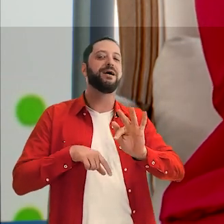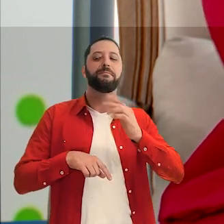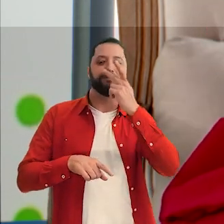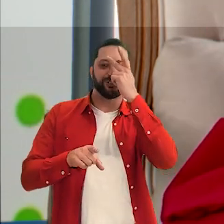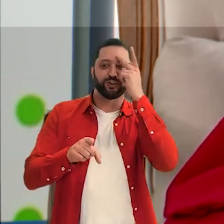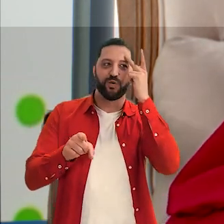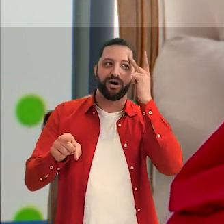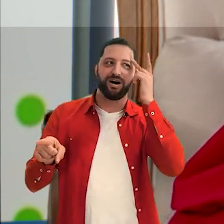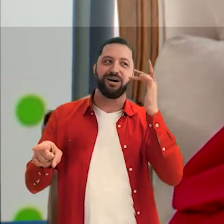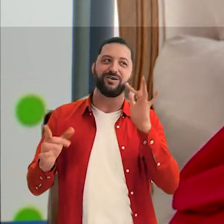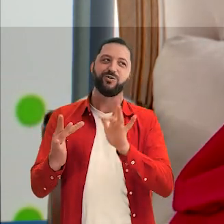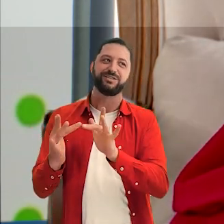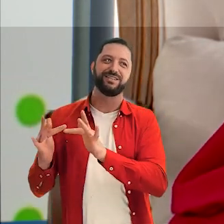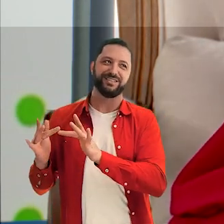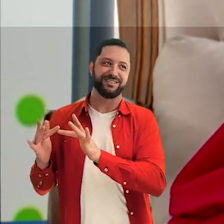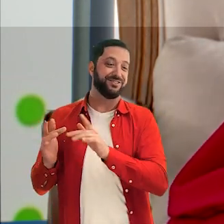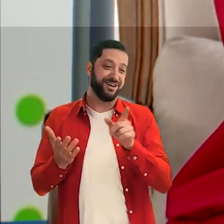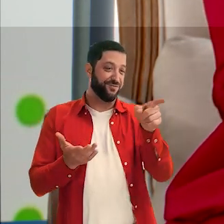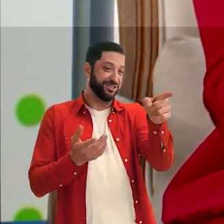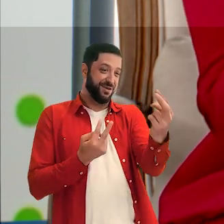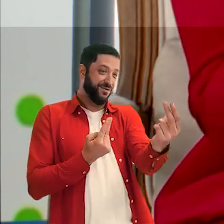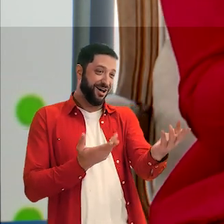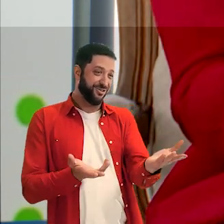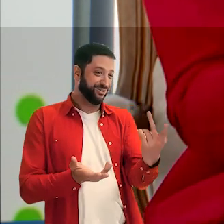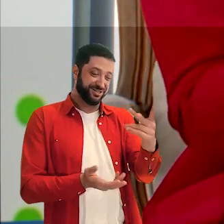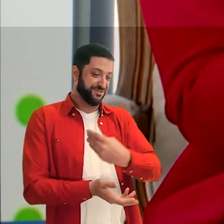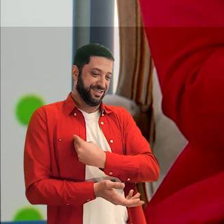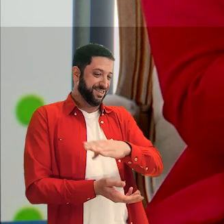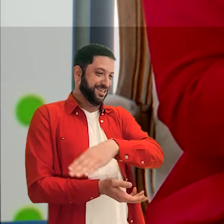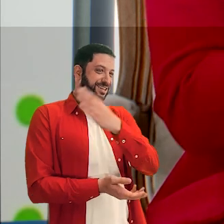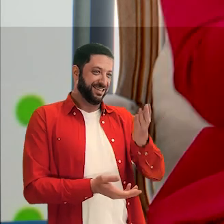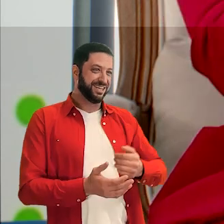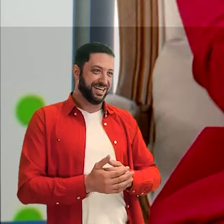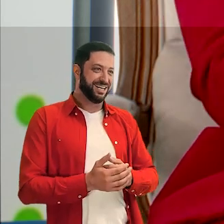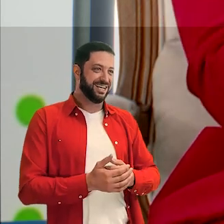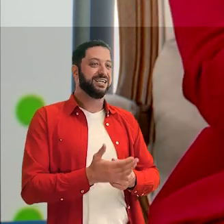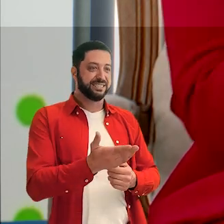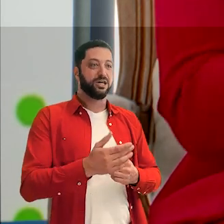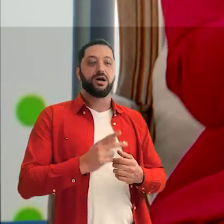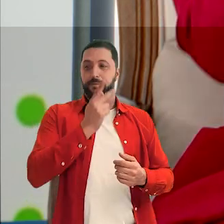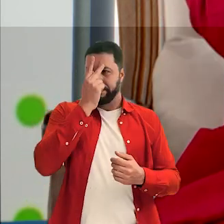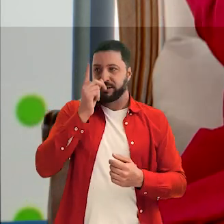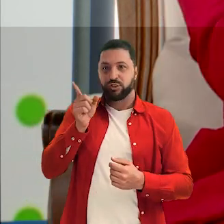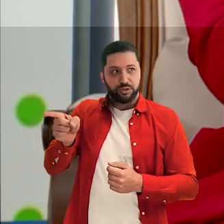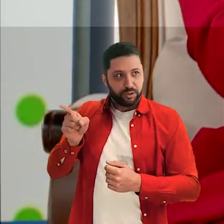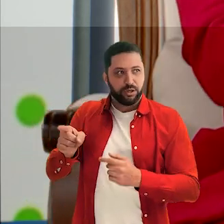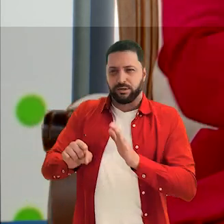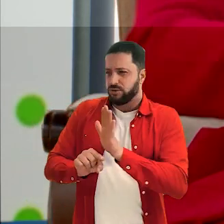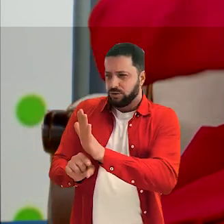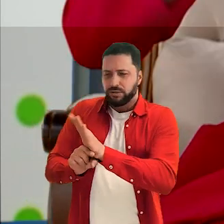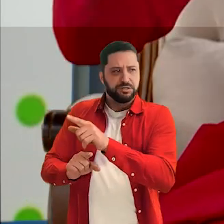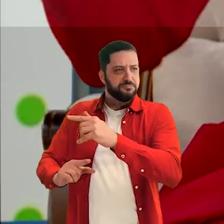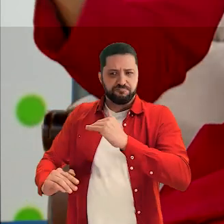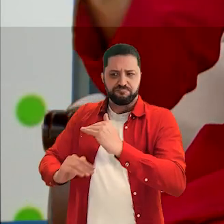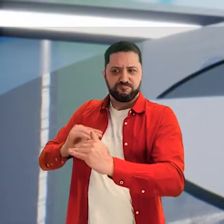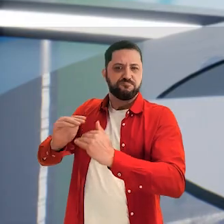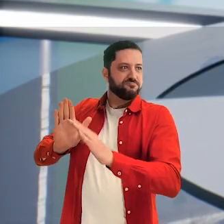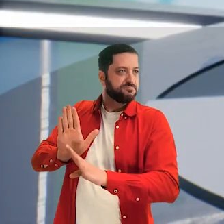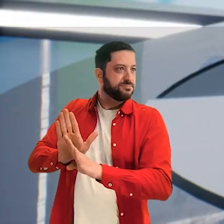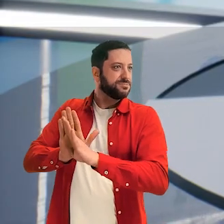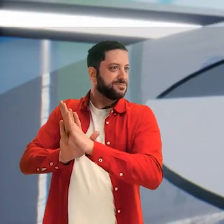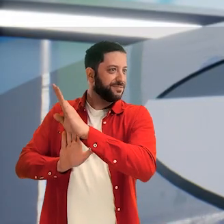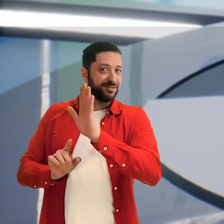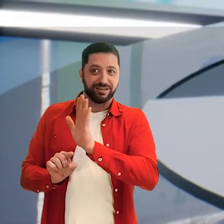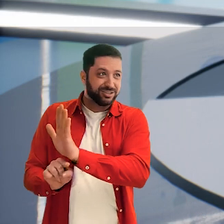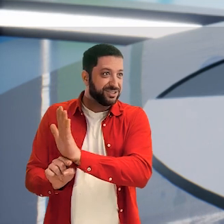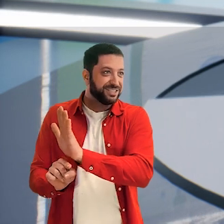principal foi lidar com pessoas, que é o que você faz a vida inteira também, Sim. né? Então, esse lidar com pessoas, pegar uma pessoa pela mão e desenvolver ela, foi o